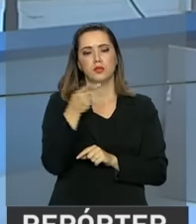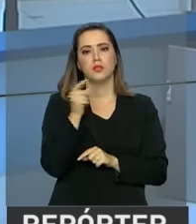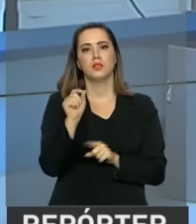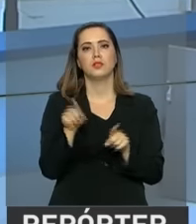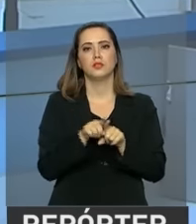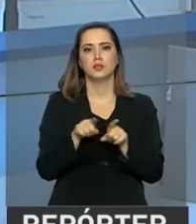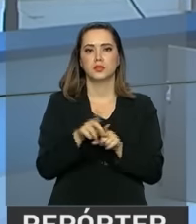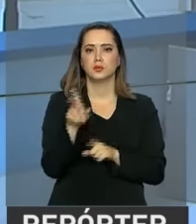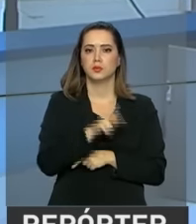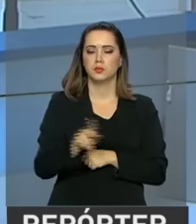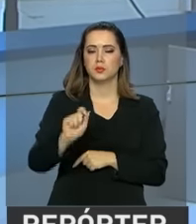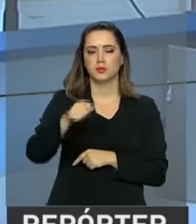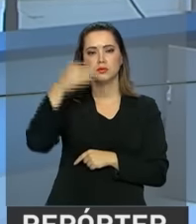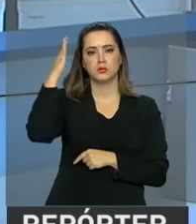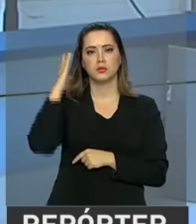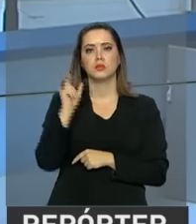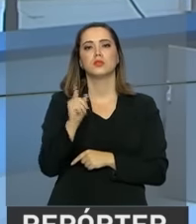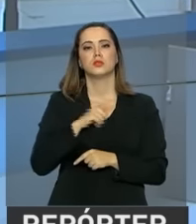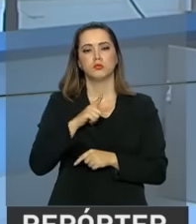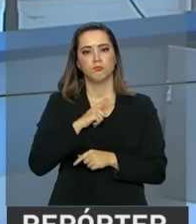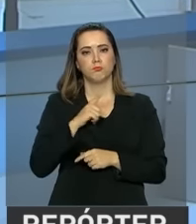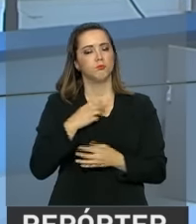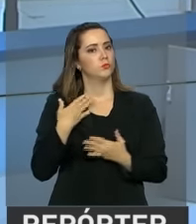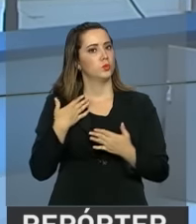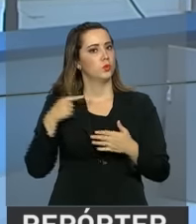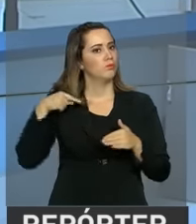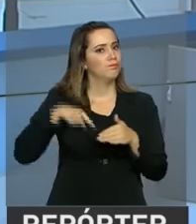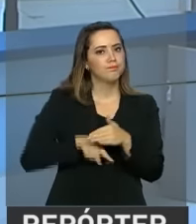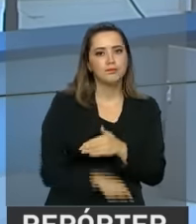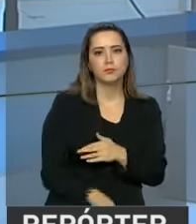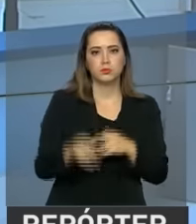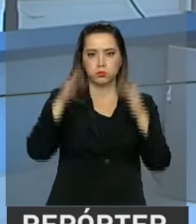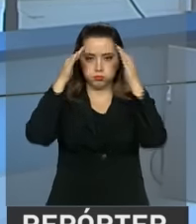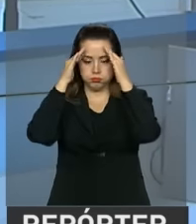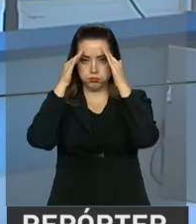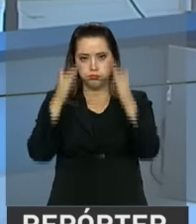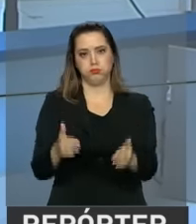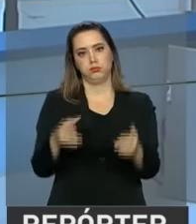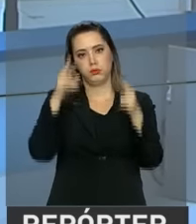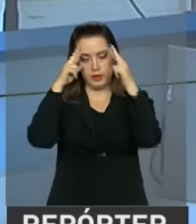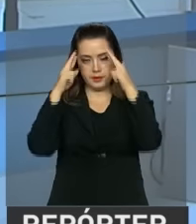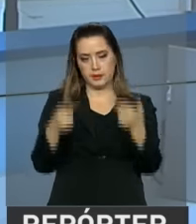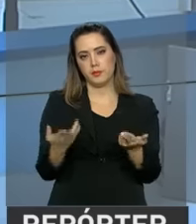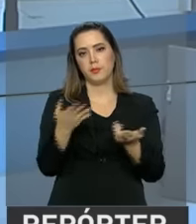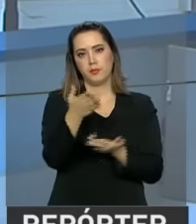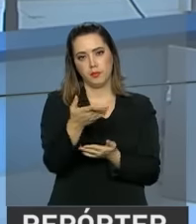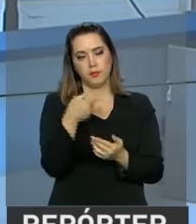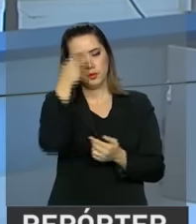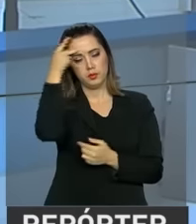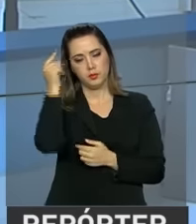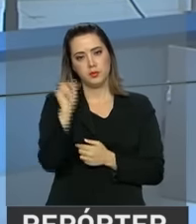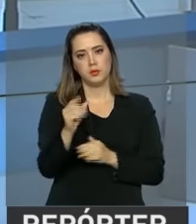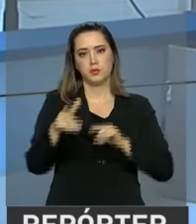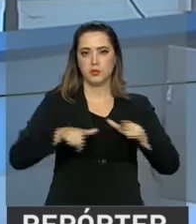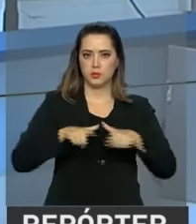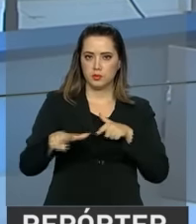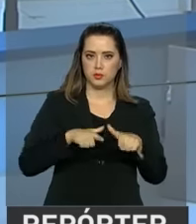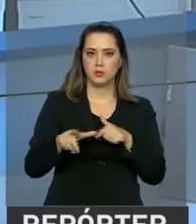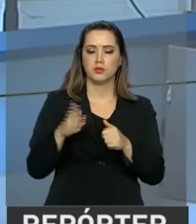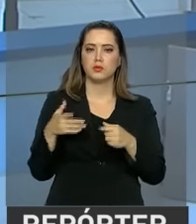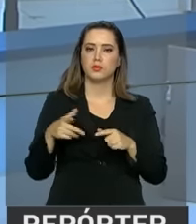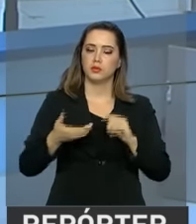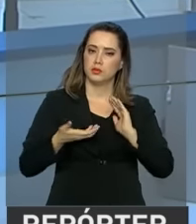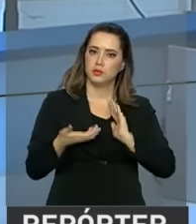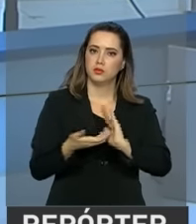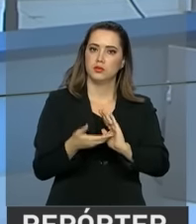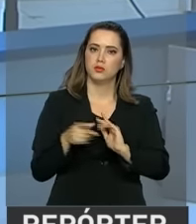Temer tem profundo respeito pelos partidos representados na Câmara e que ele vai trabalhar pela harmonia e pacificação política do